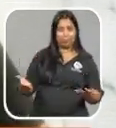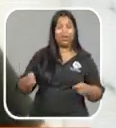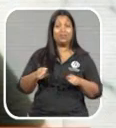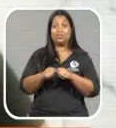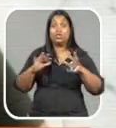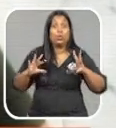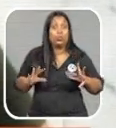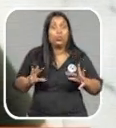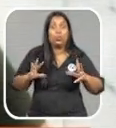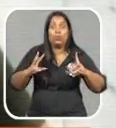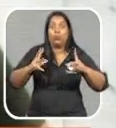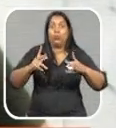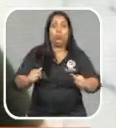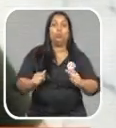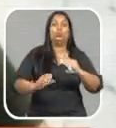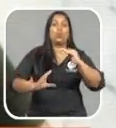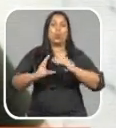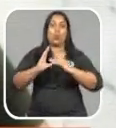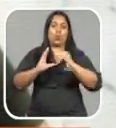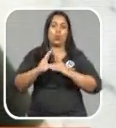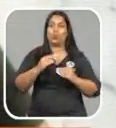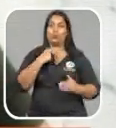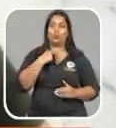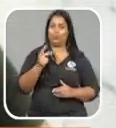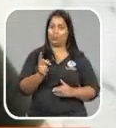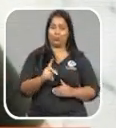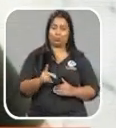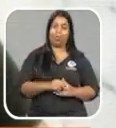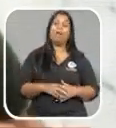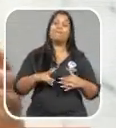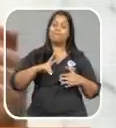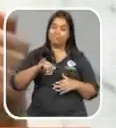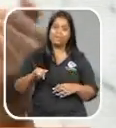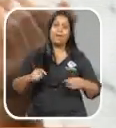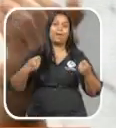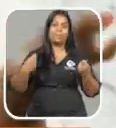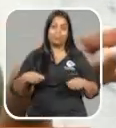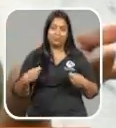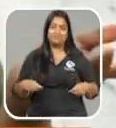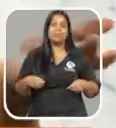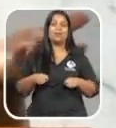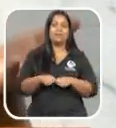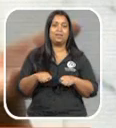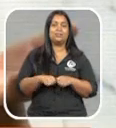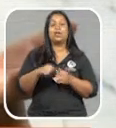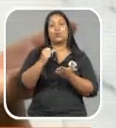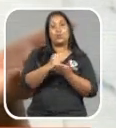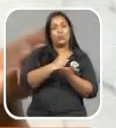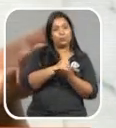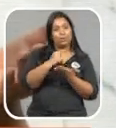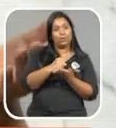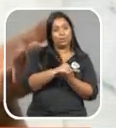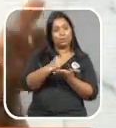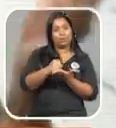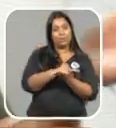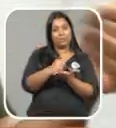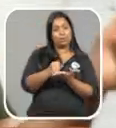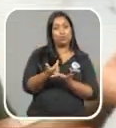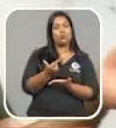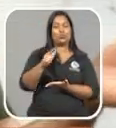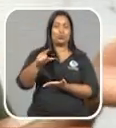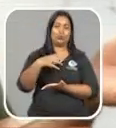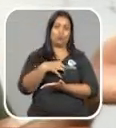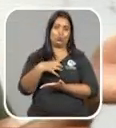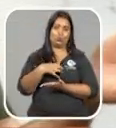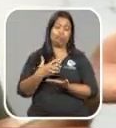que fazer, né, contratações mesmo de outra maneira. E aí eu sugiro que a gente crie ou pegue